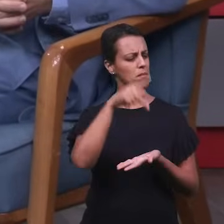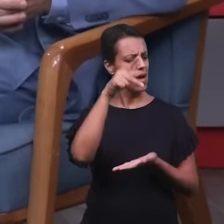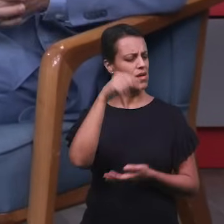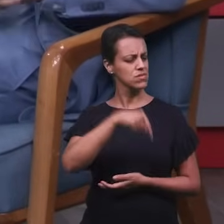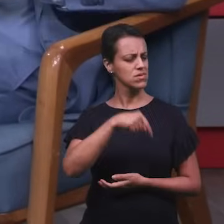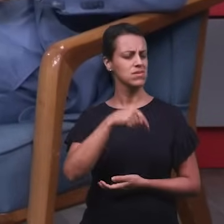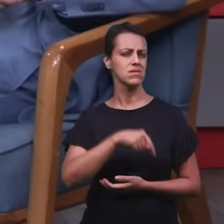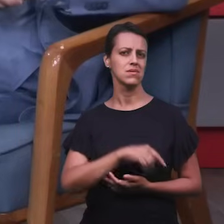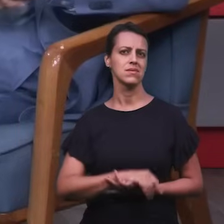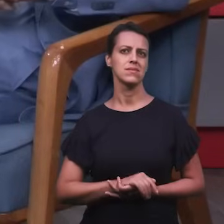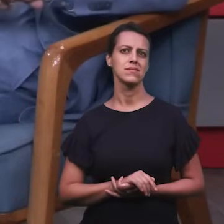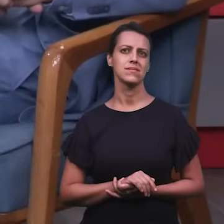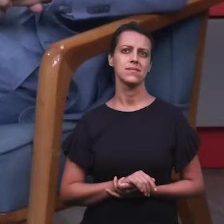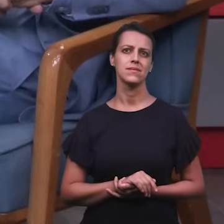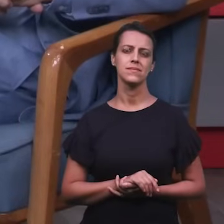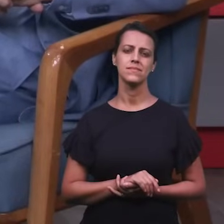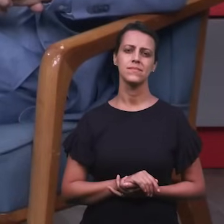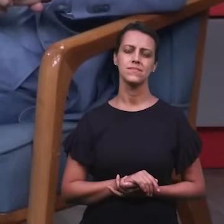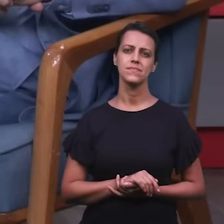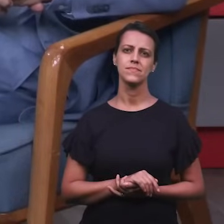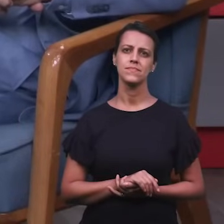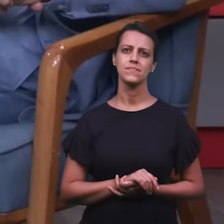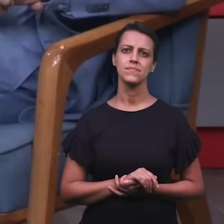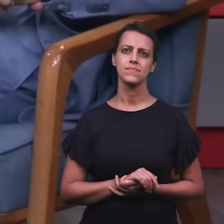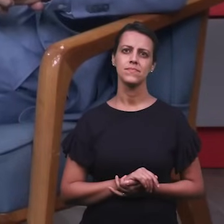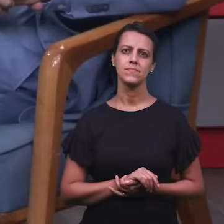Páscoa. Só